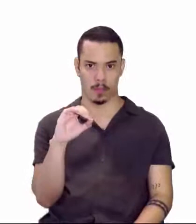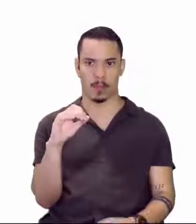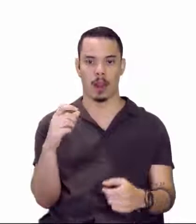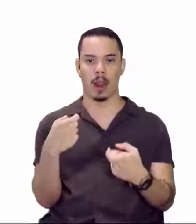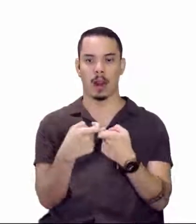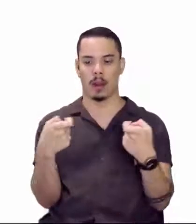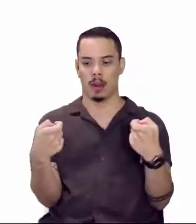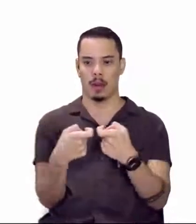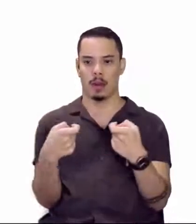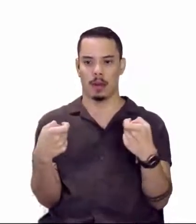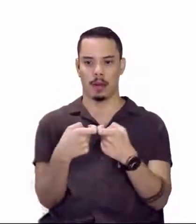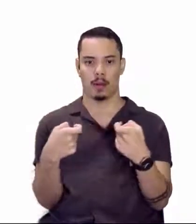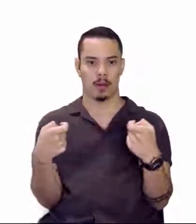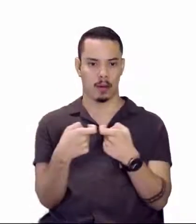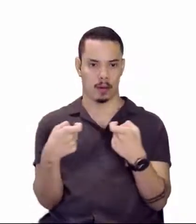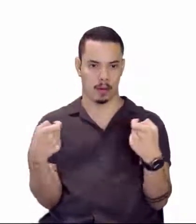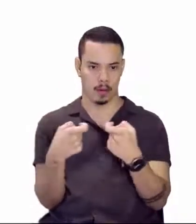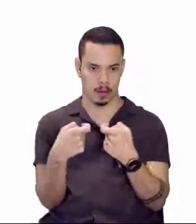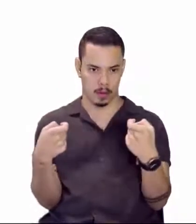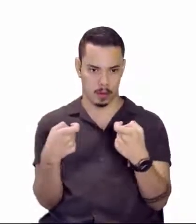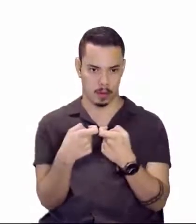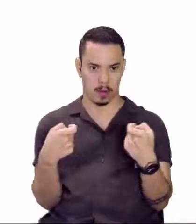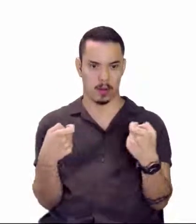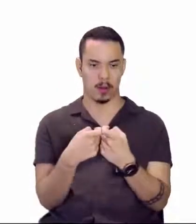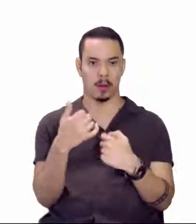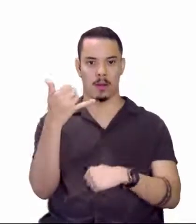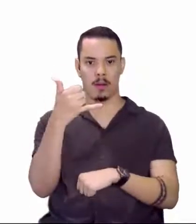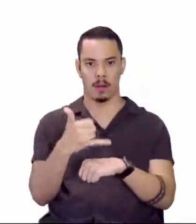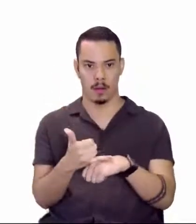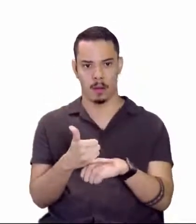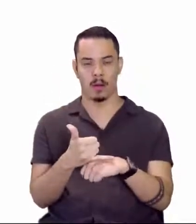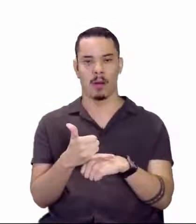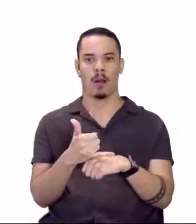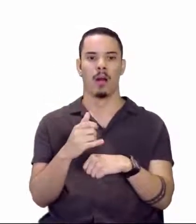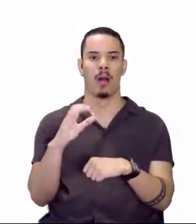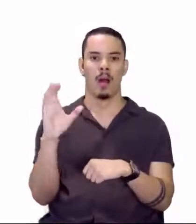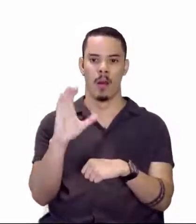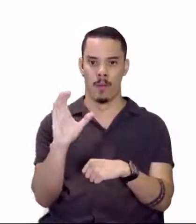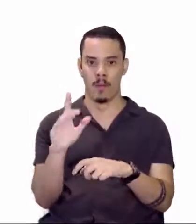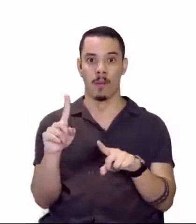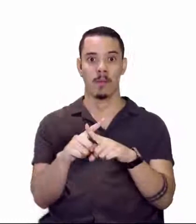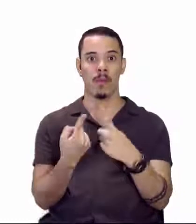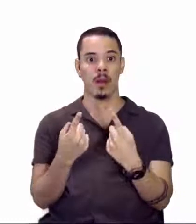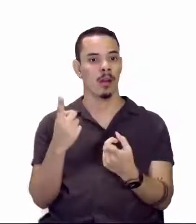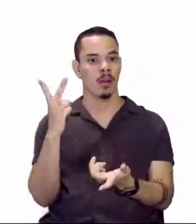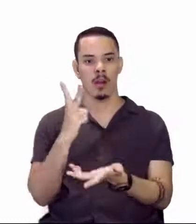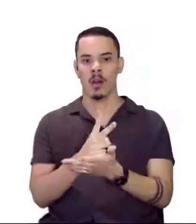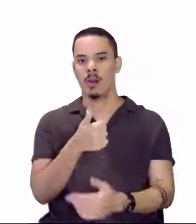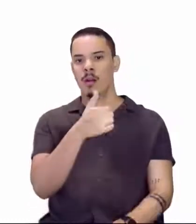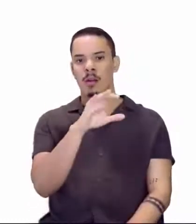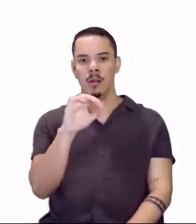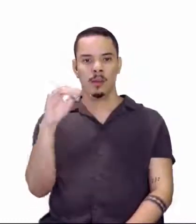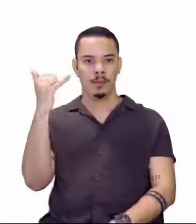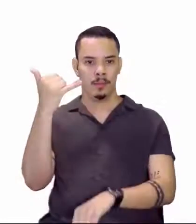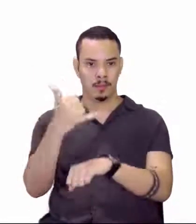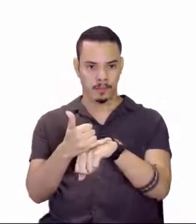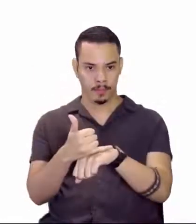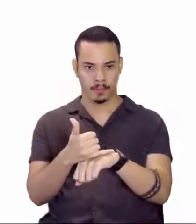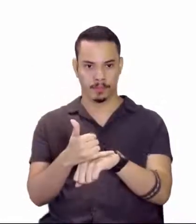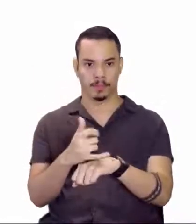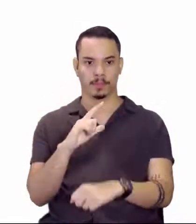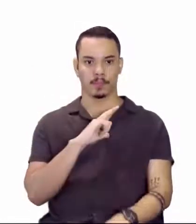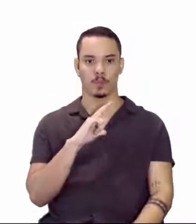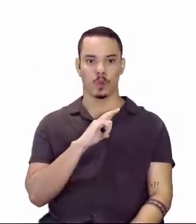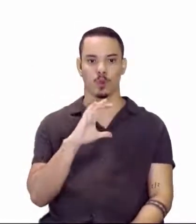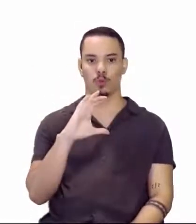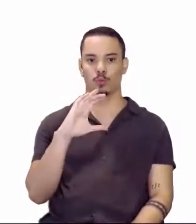você tem ferro e carbono, mas predominantemente 95% é de ferro. Nós temos o